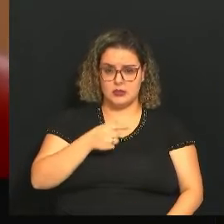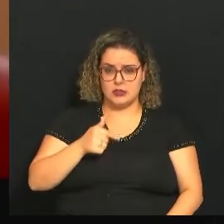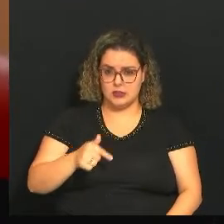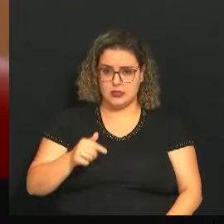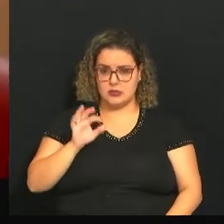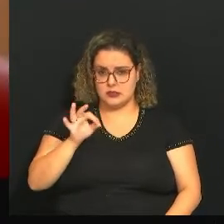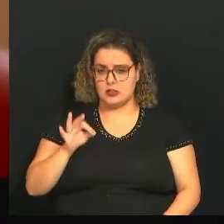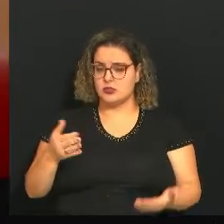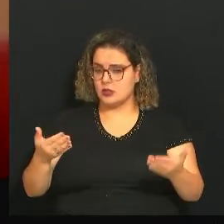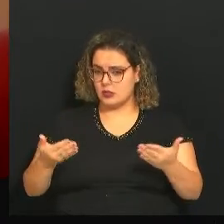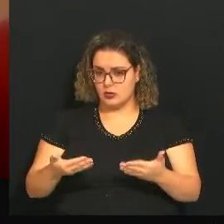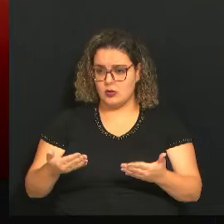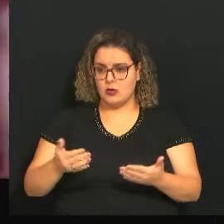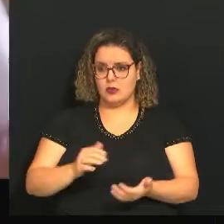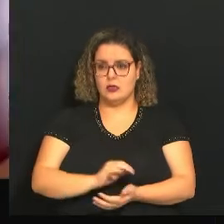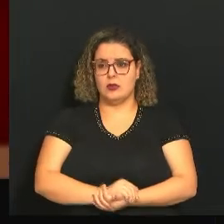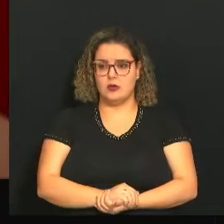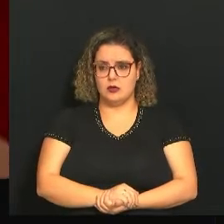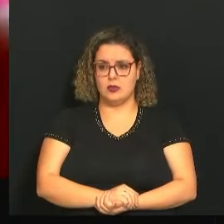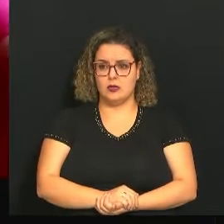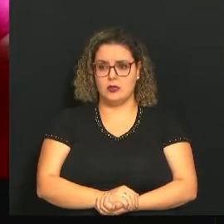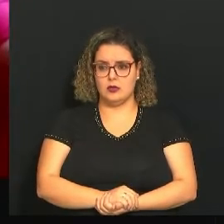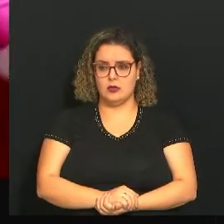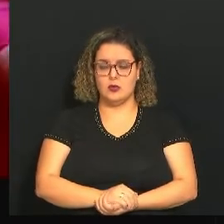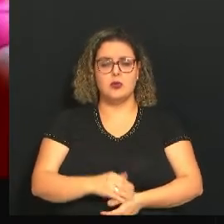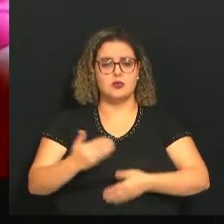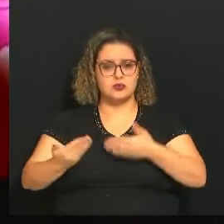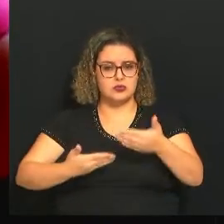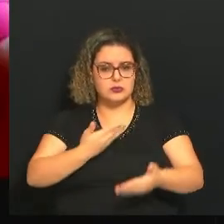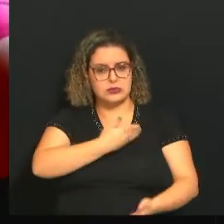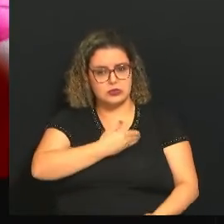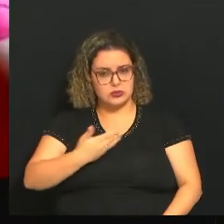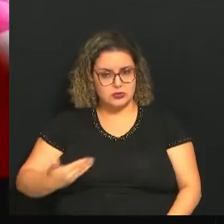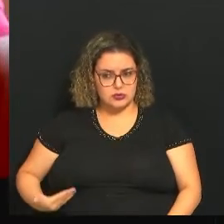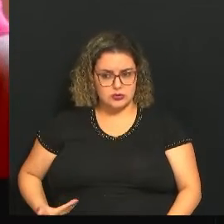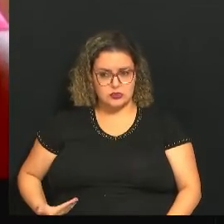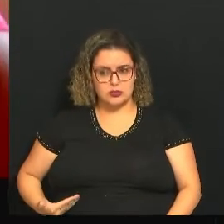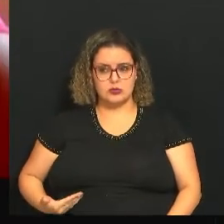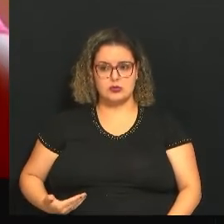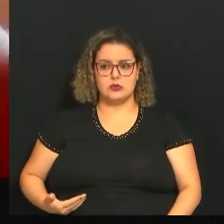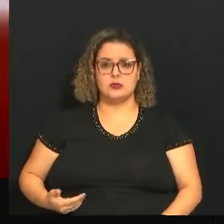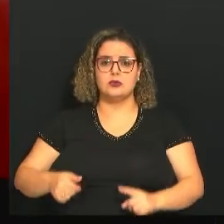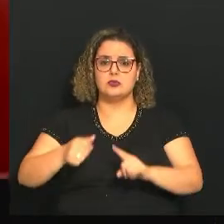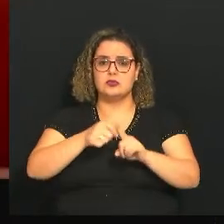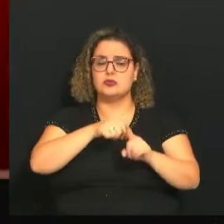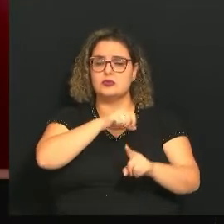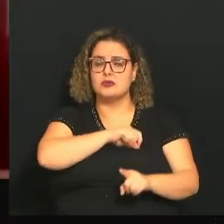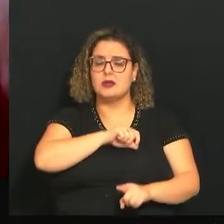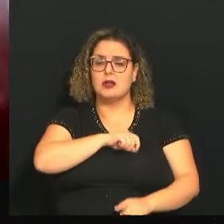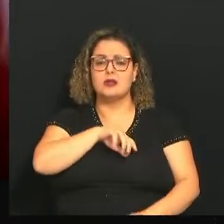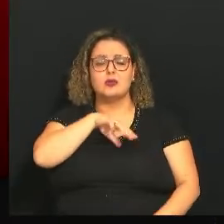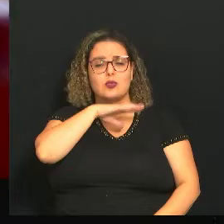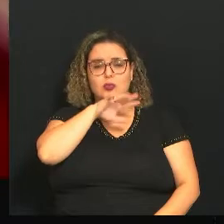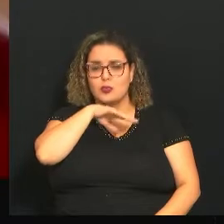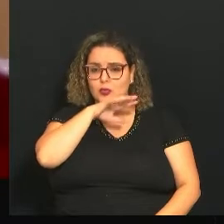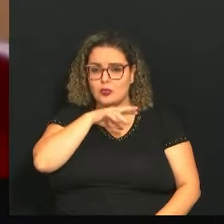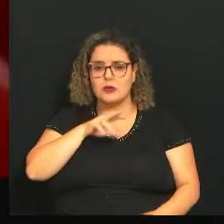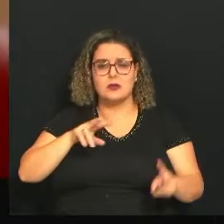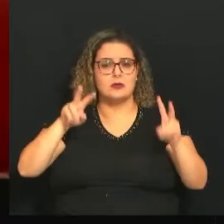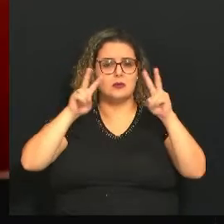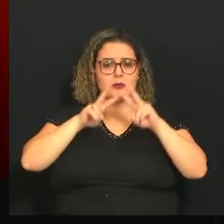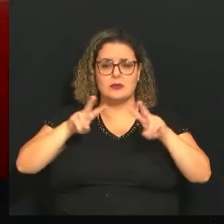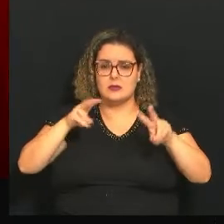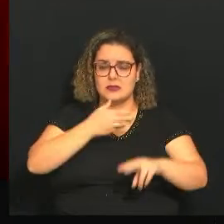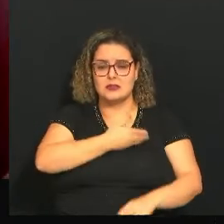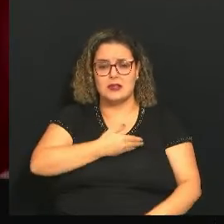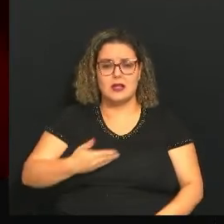agora. Então, os servidores públicos estão arrochando, estão com salário arrochado, eles têm uma visão de Estado mínimo, e